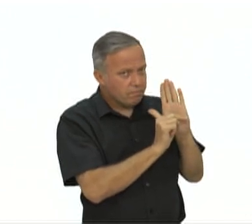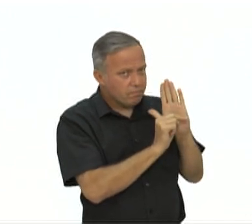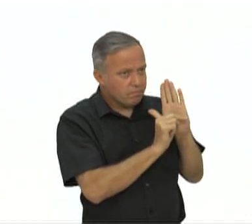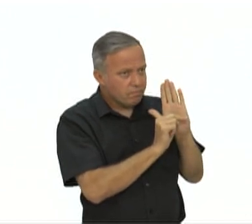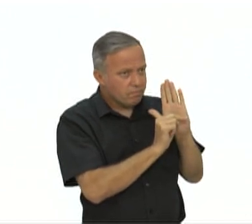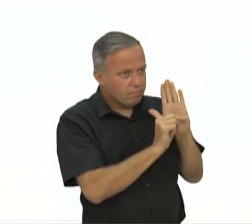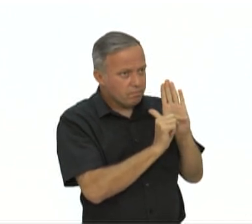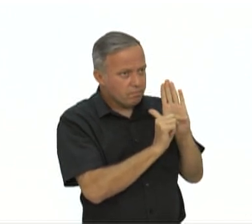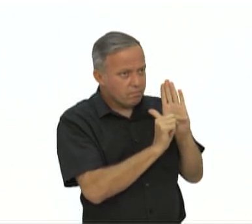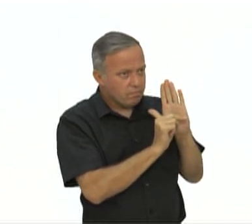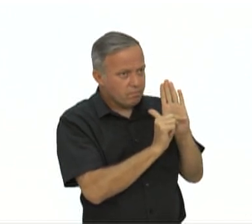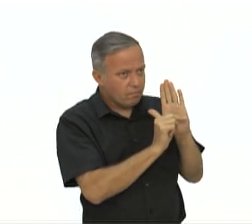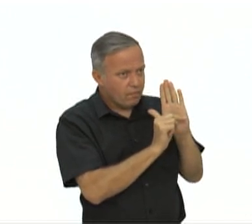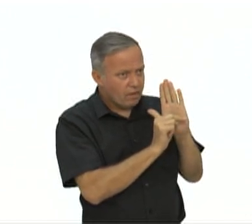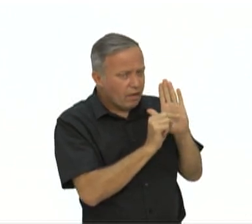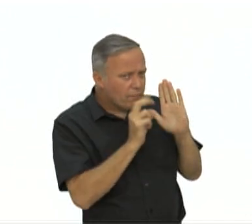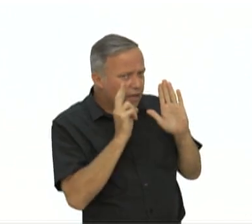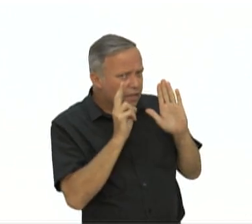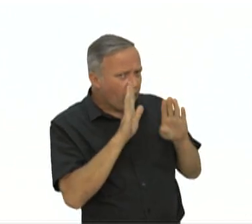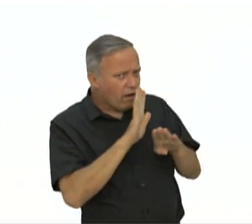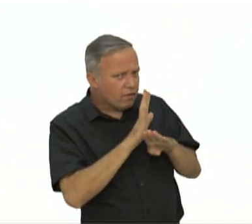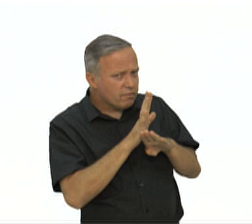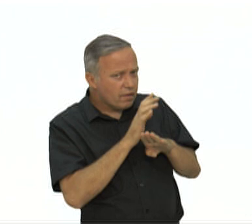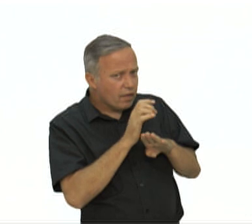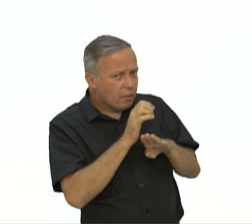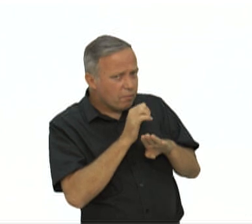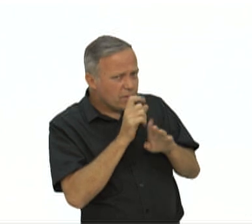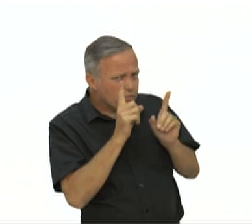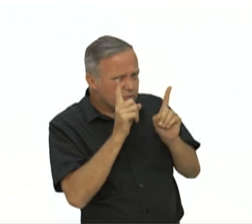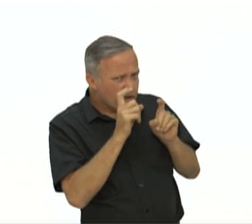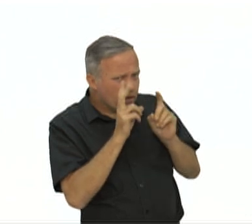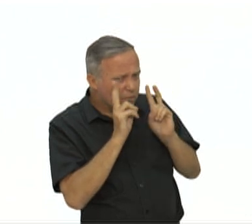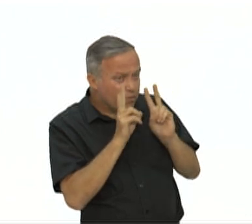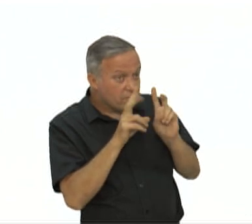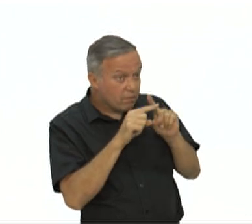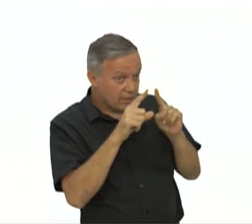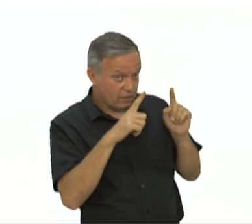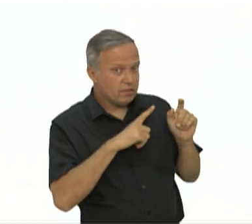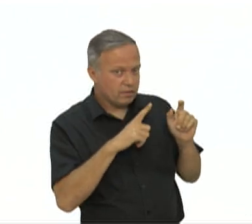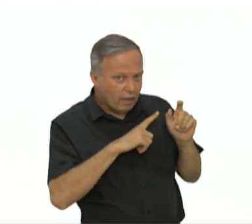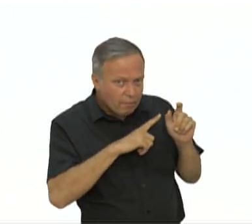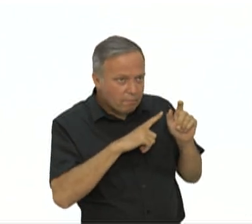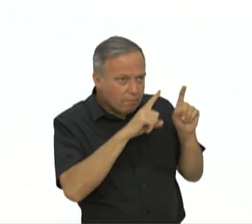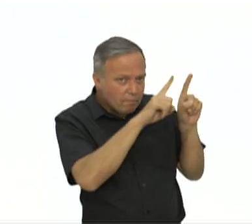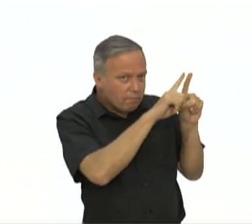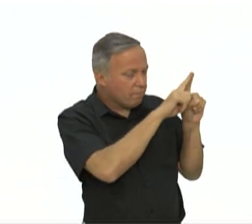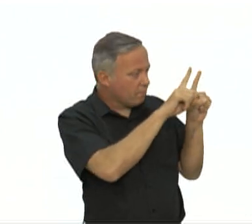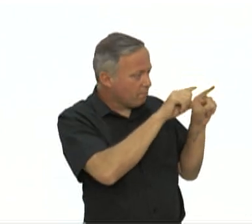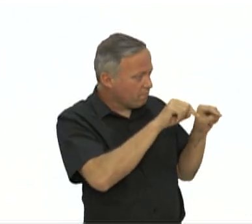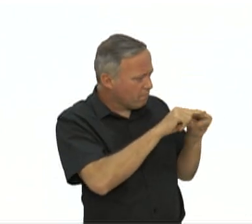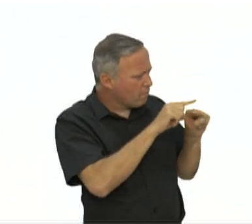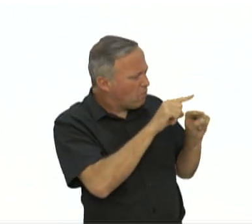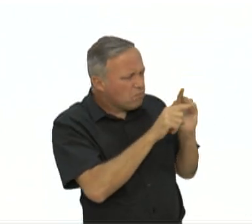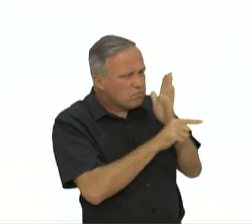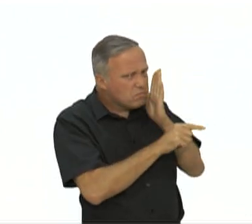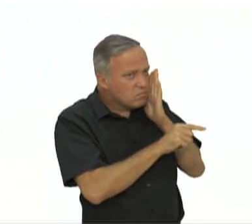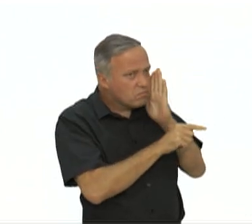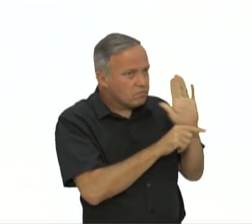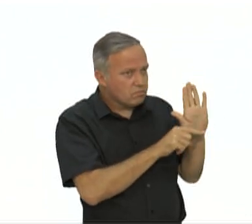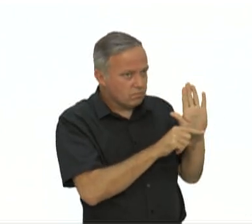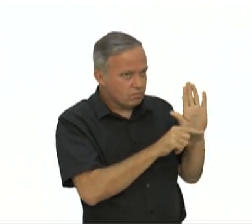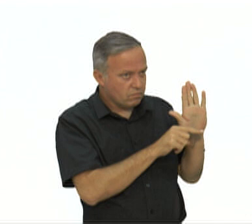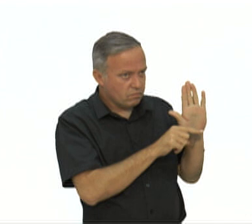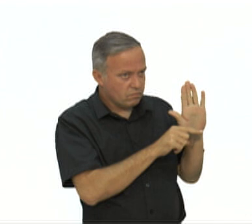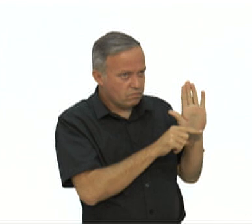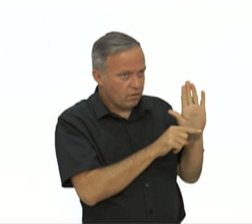ser que você nem esteja conseguindo visualizar direito, mas tem, tá? O que será que é isso?